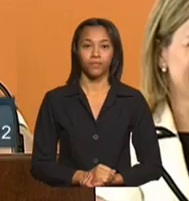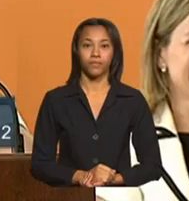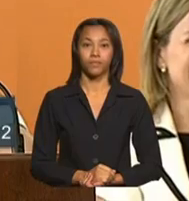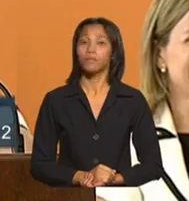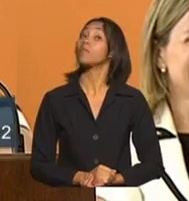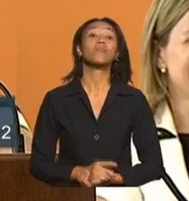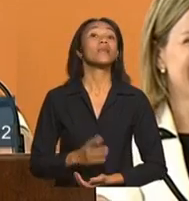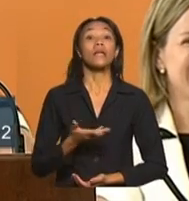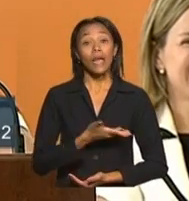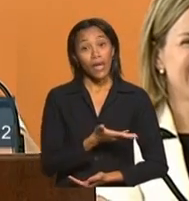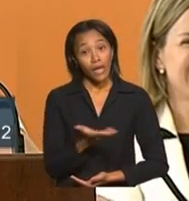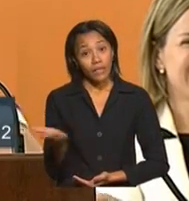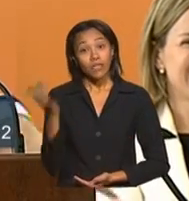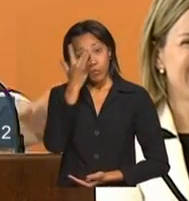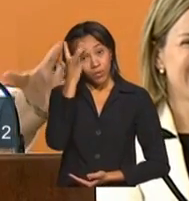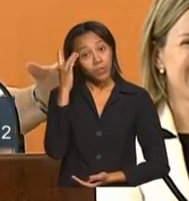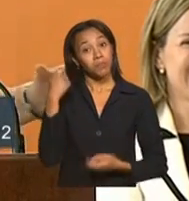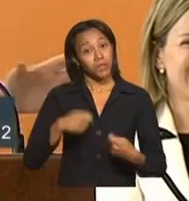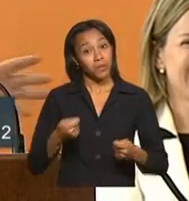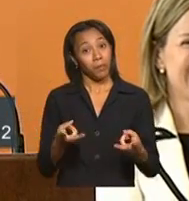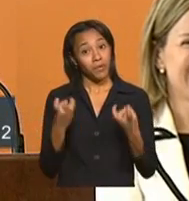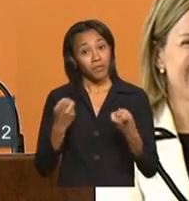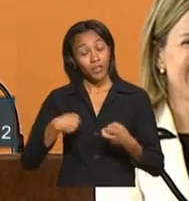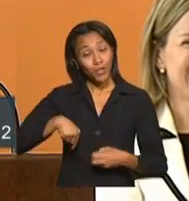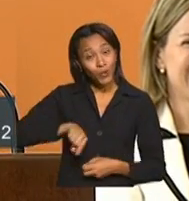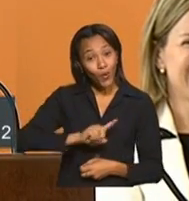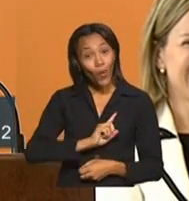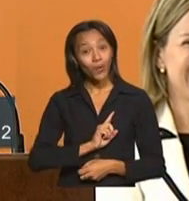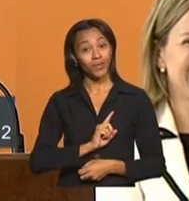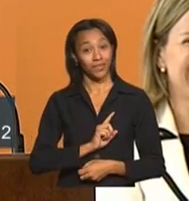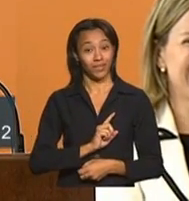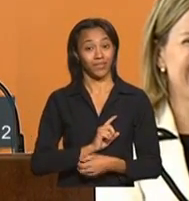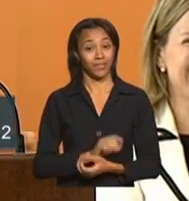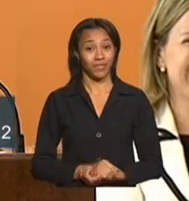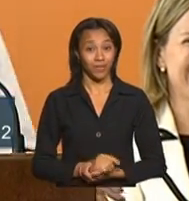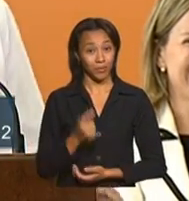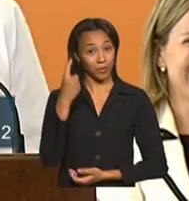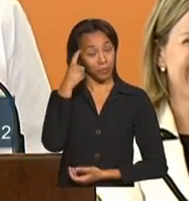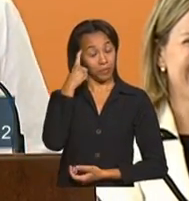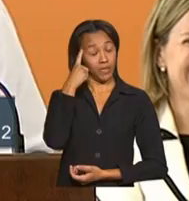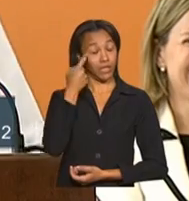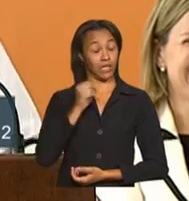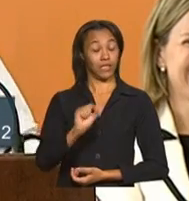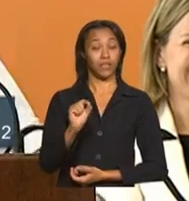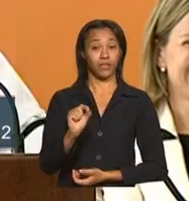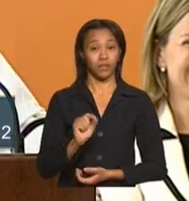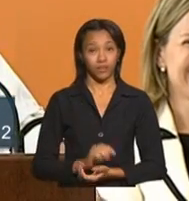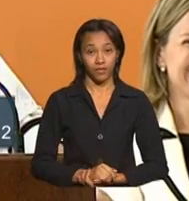Esse pessoal tem de perceber que nós estamos todos muito mal intencionados.